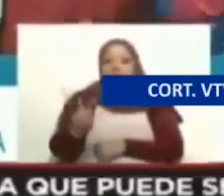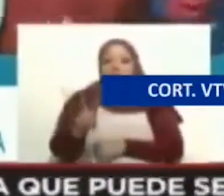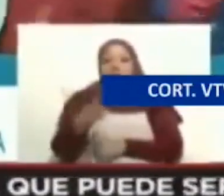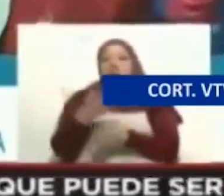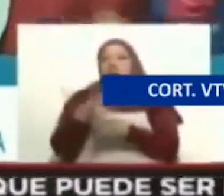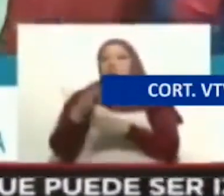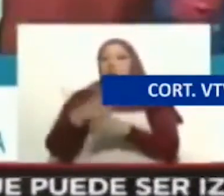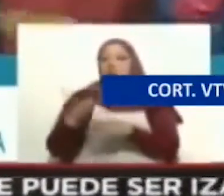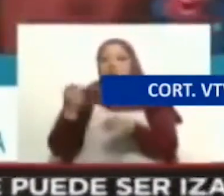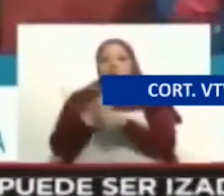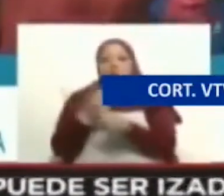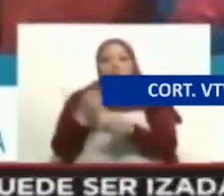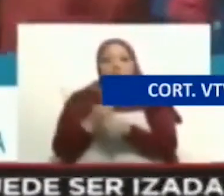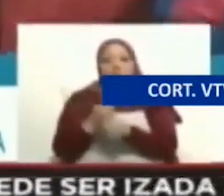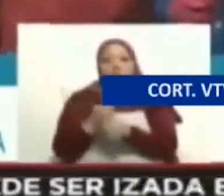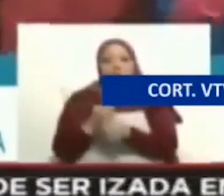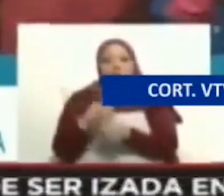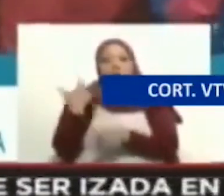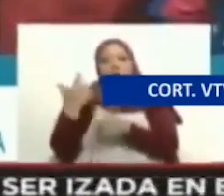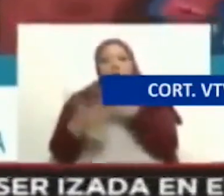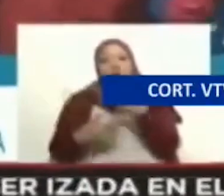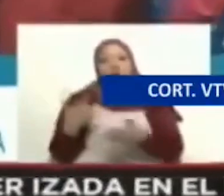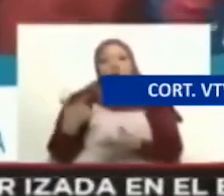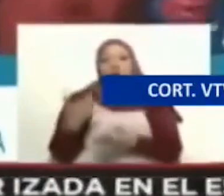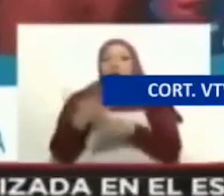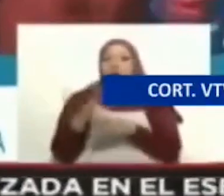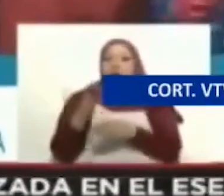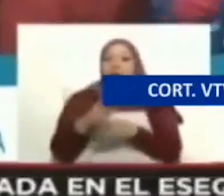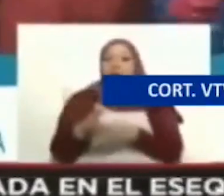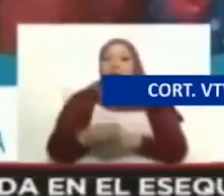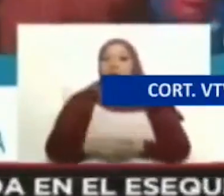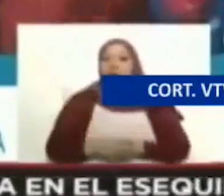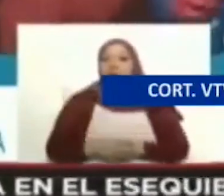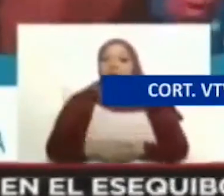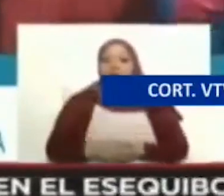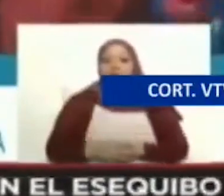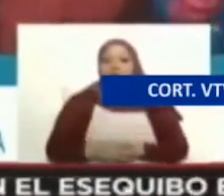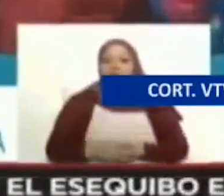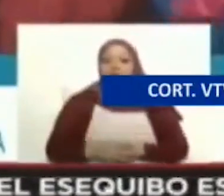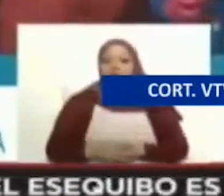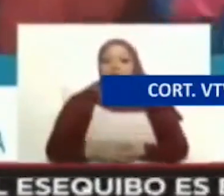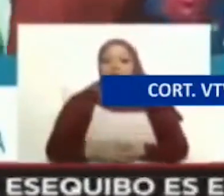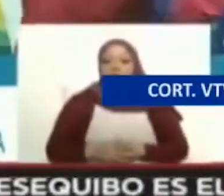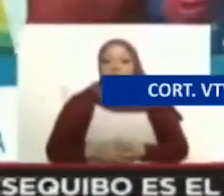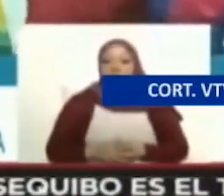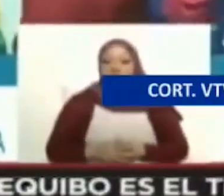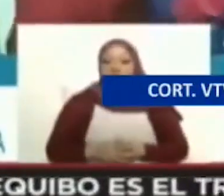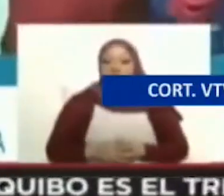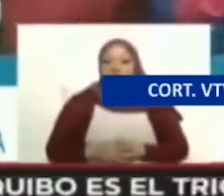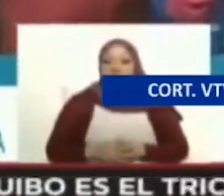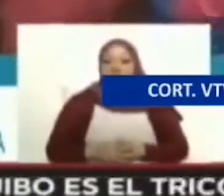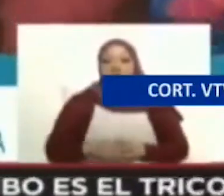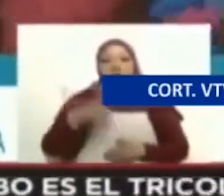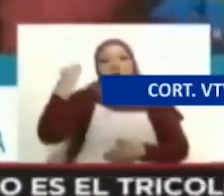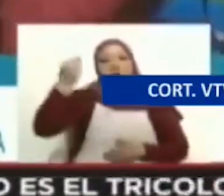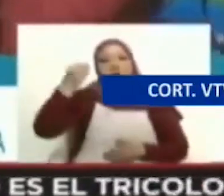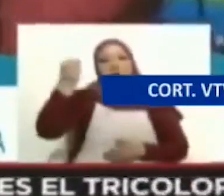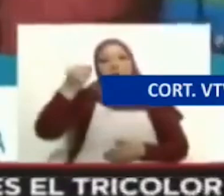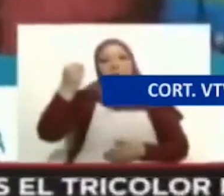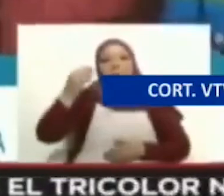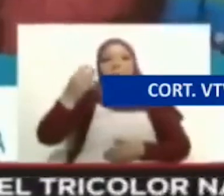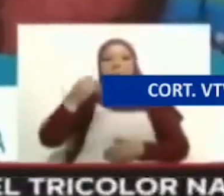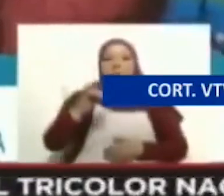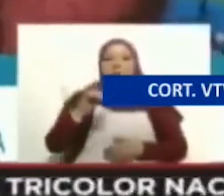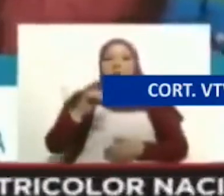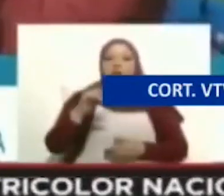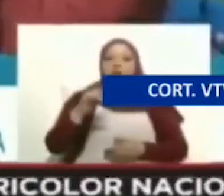Zulia, rico em petróleo, os mesários disseram a Reuters que o comparecimento às urnas foi muito baixo. A oposição